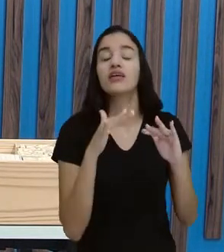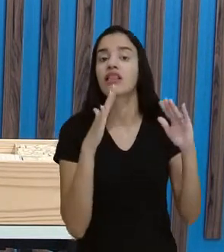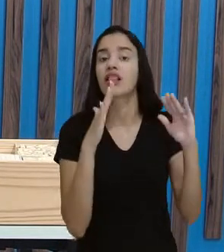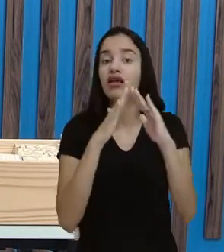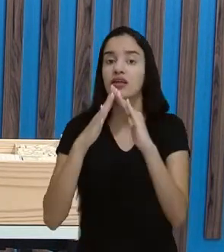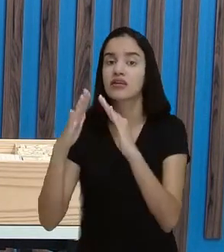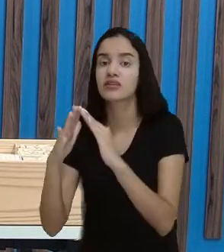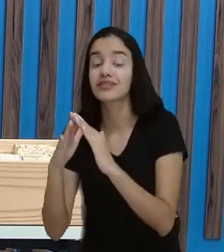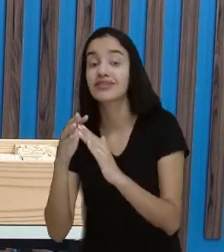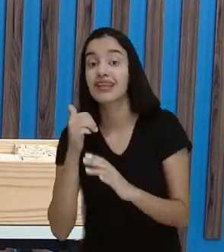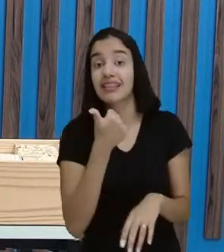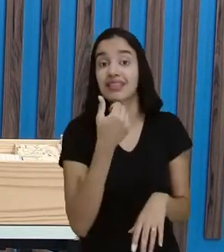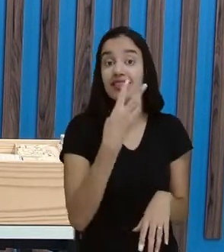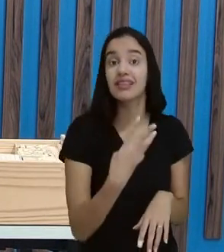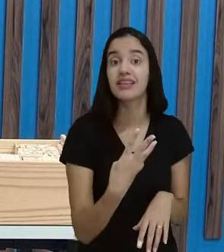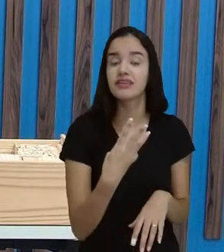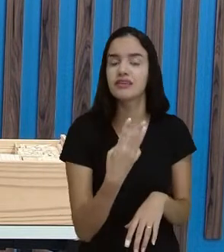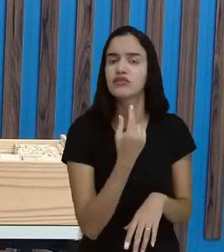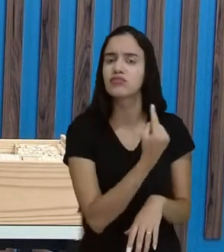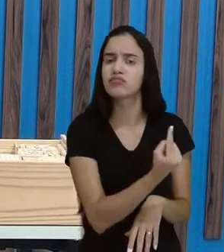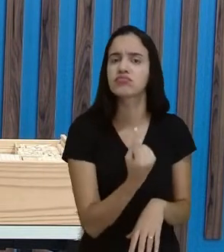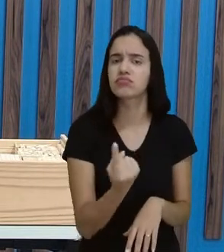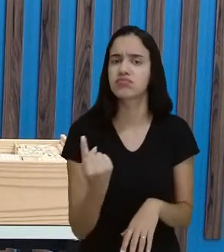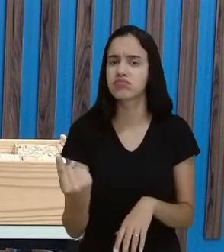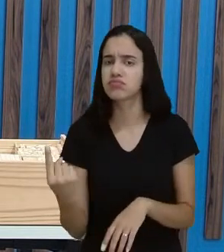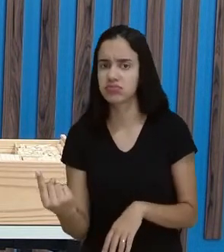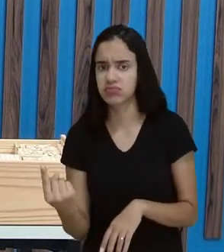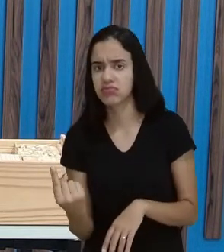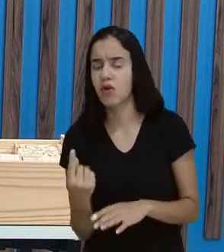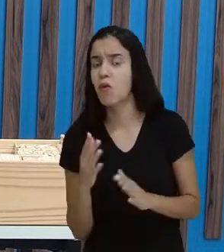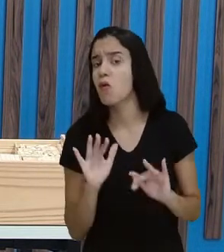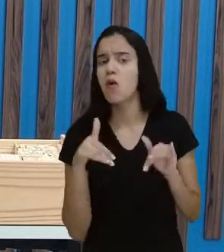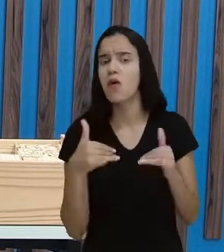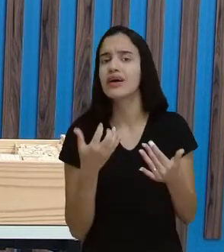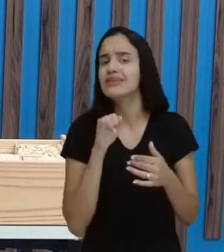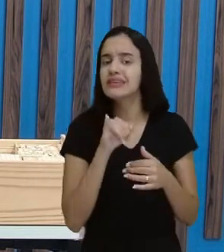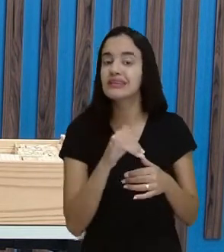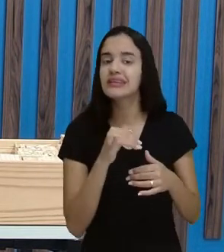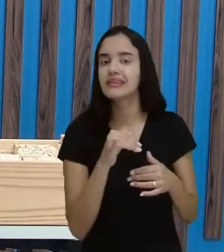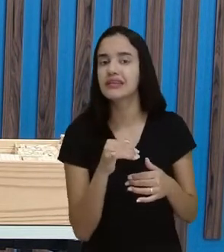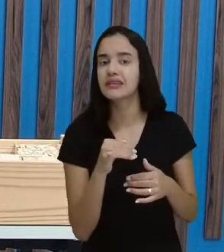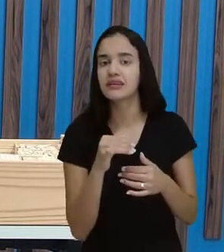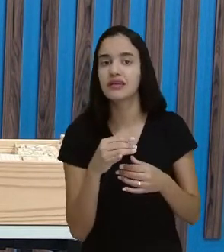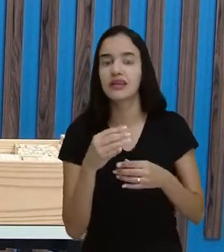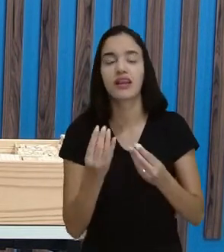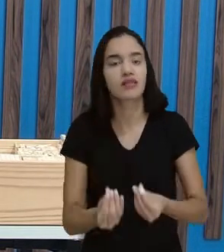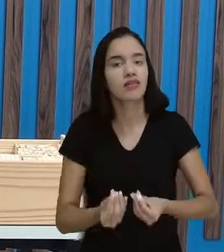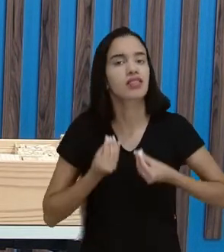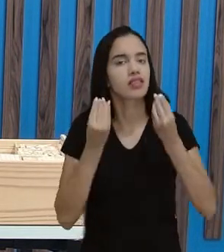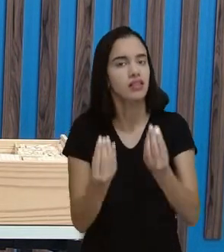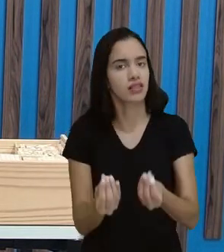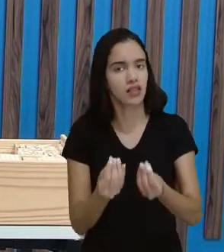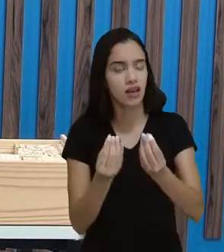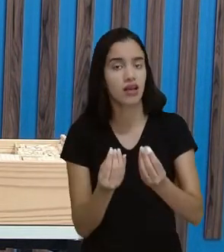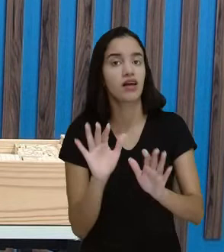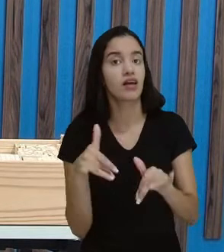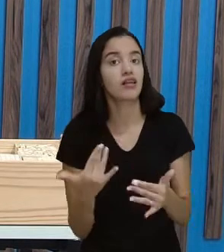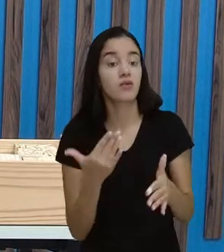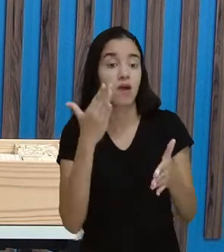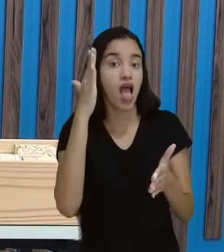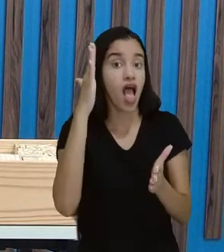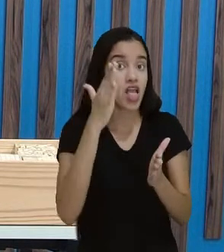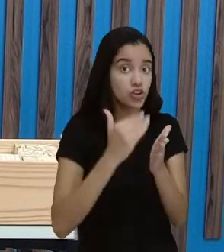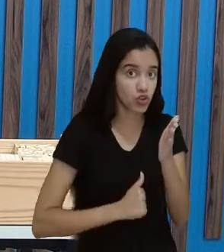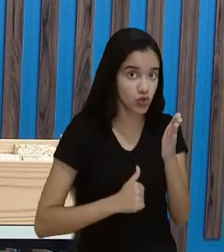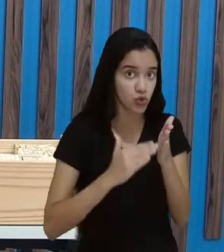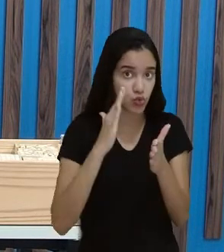das unidades quanto? Quanto eu vou tirar das dezenas? Né? Porque se ele entregou, no caso, então, ele